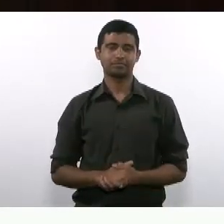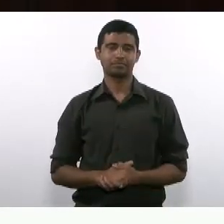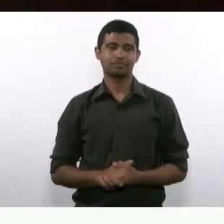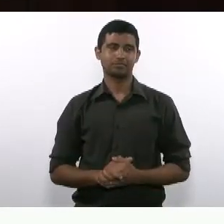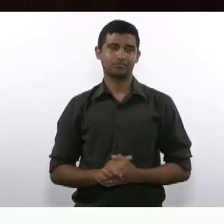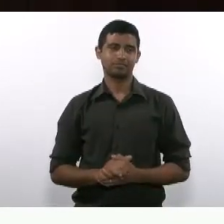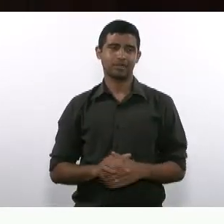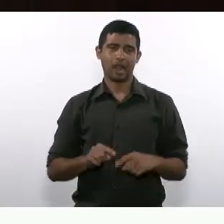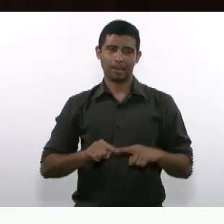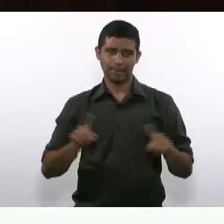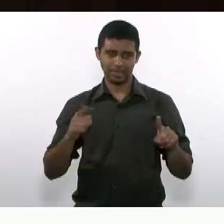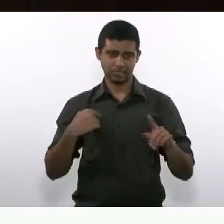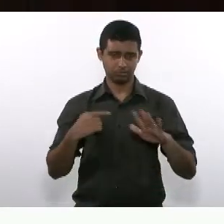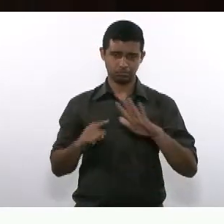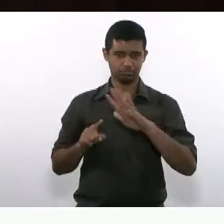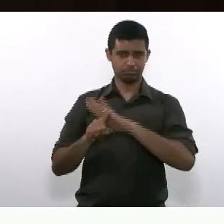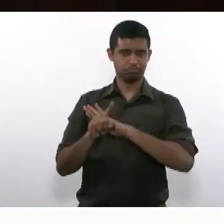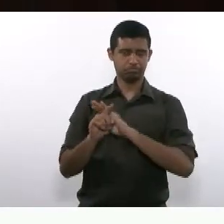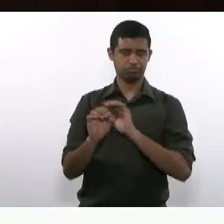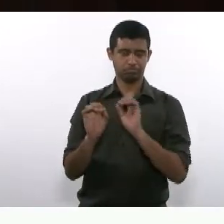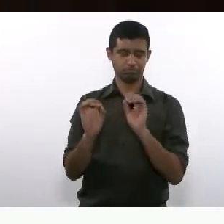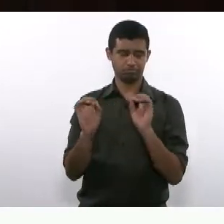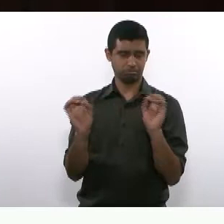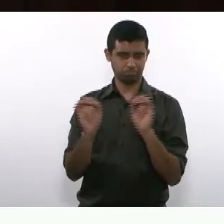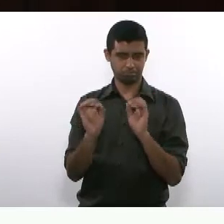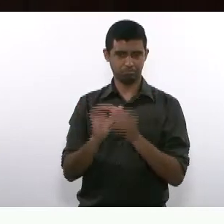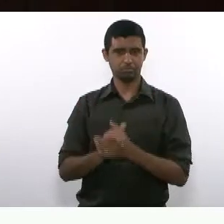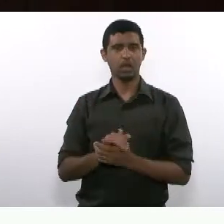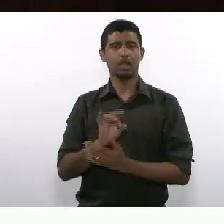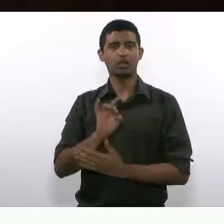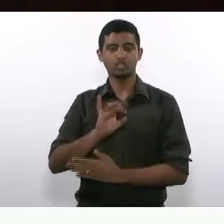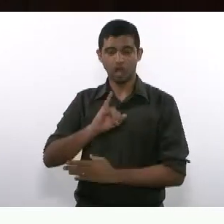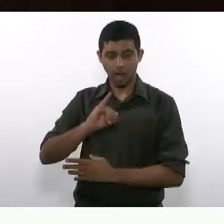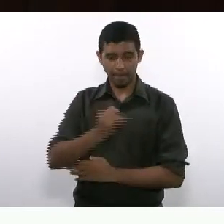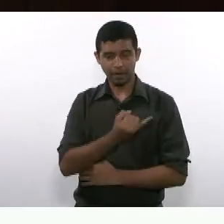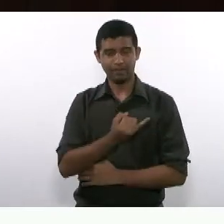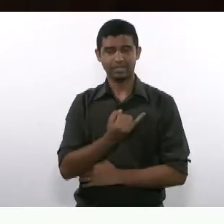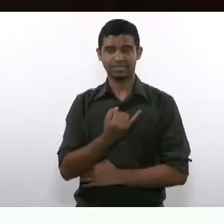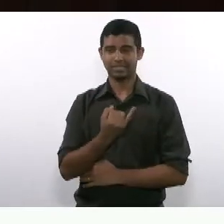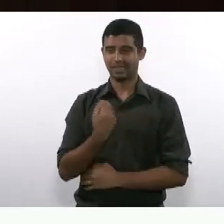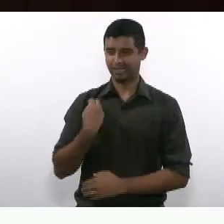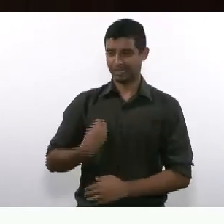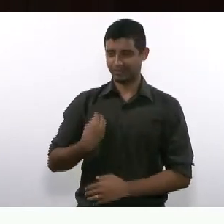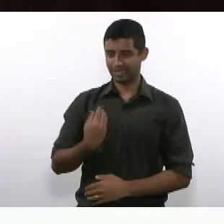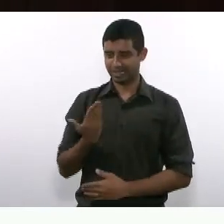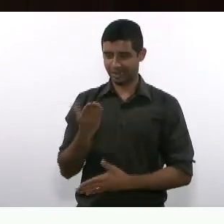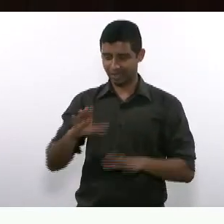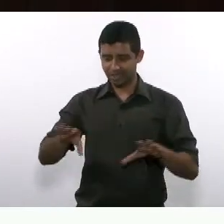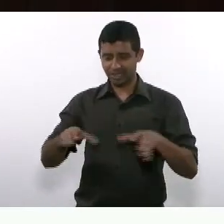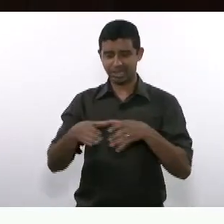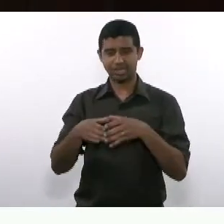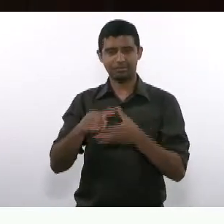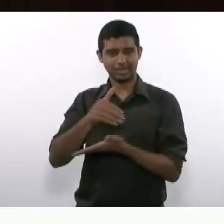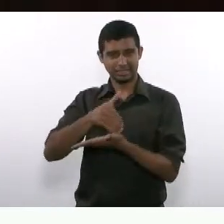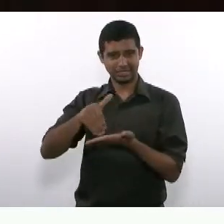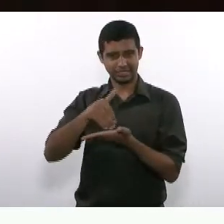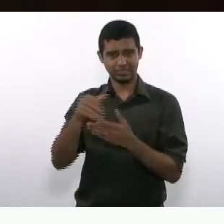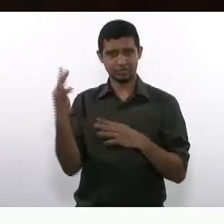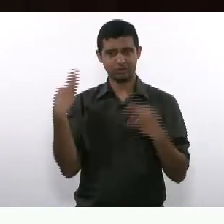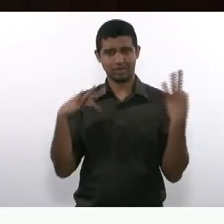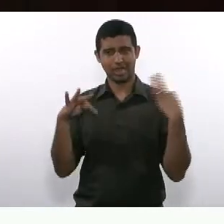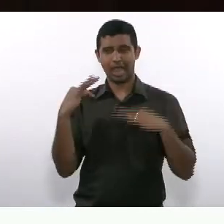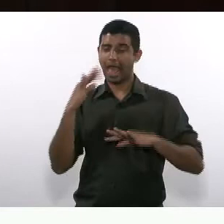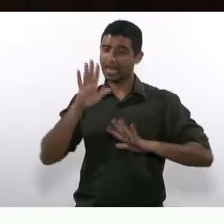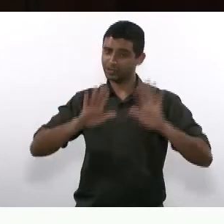eu não tenho uma pergunta. Queria aproveitar aqui a presença da equipe da Secretaria de Turismo, só para fazer uma pergunta, talvez ela já tenha